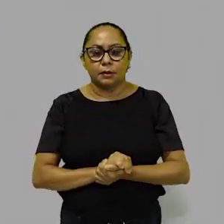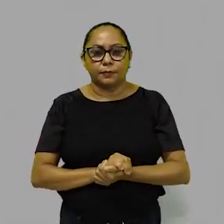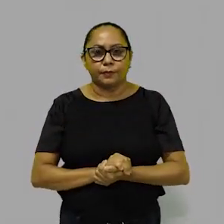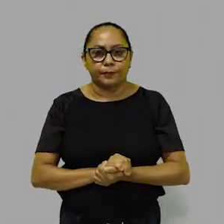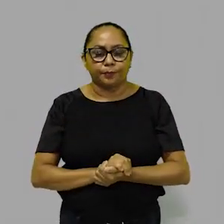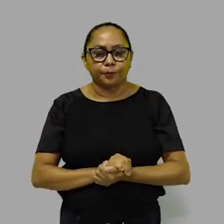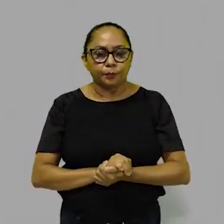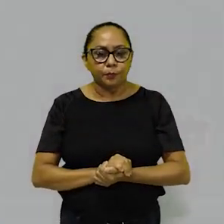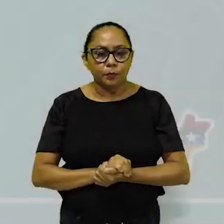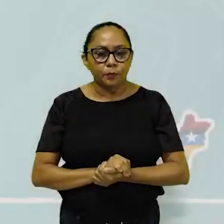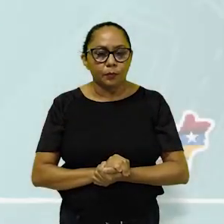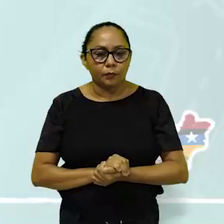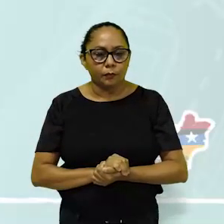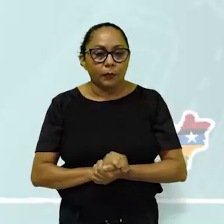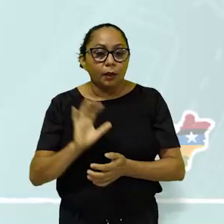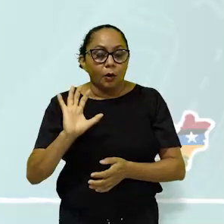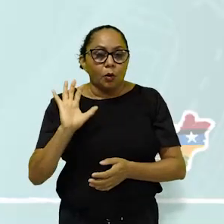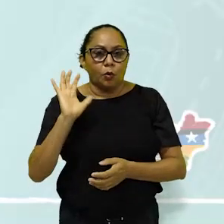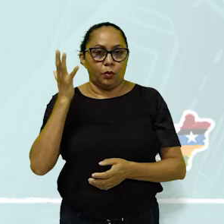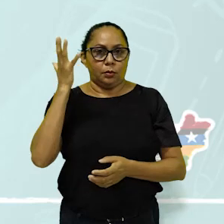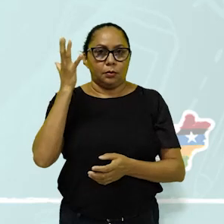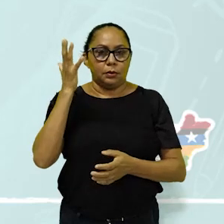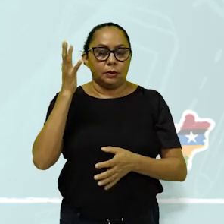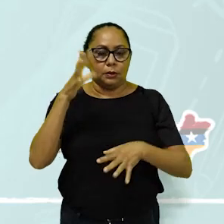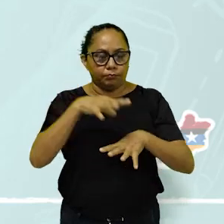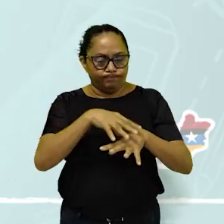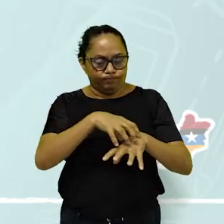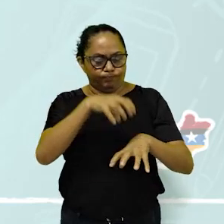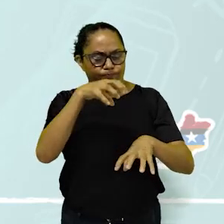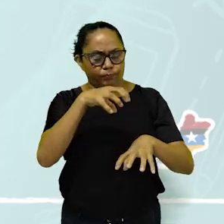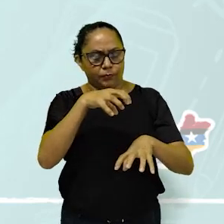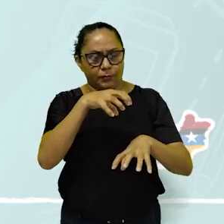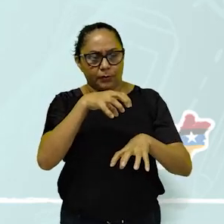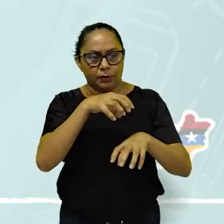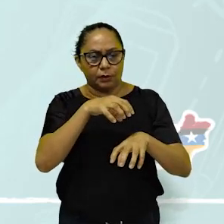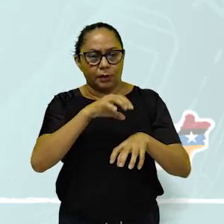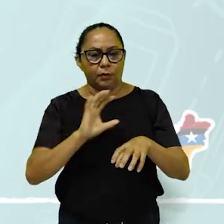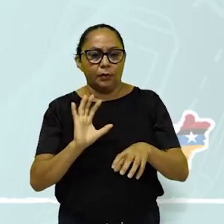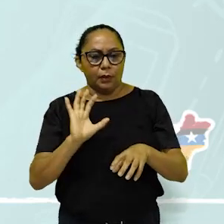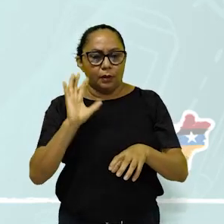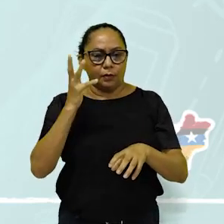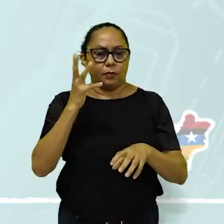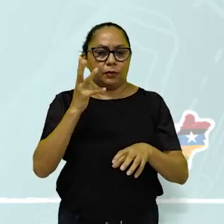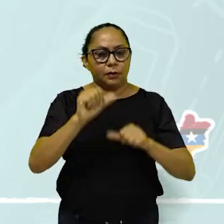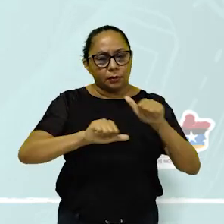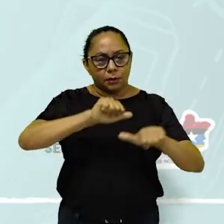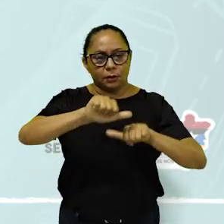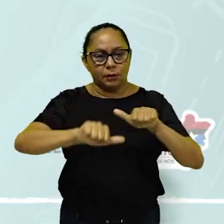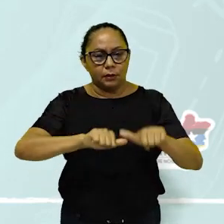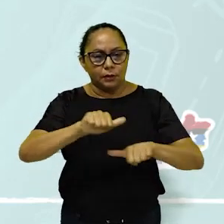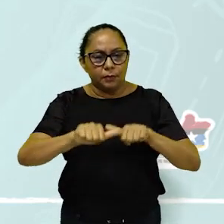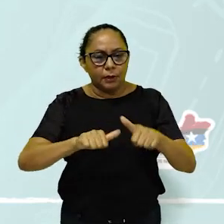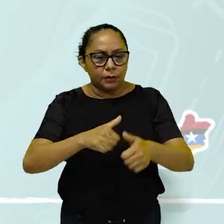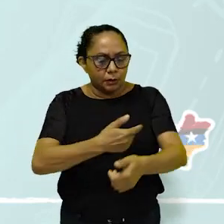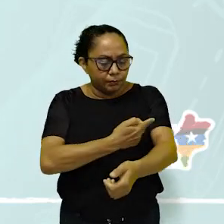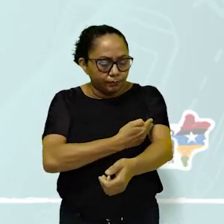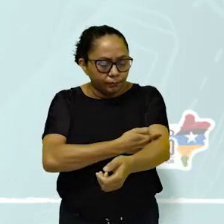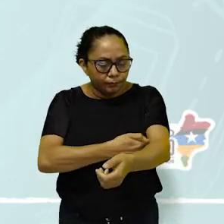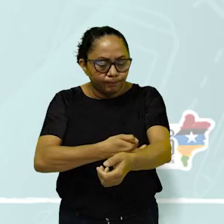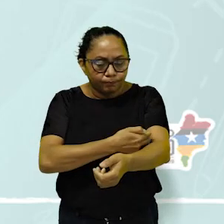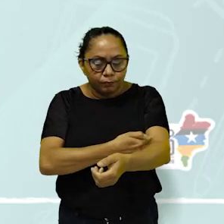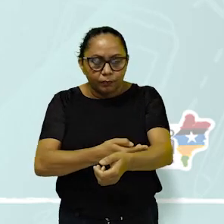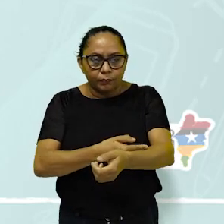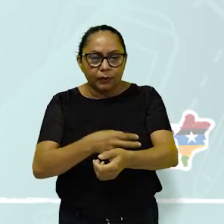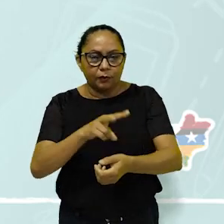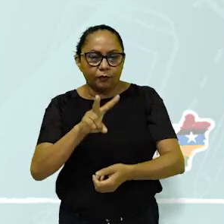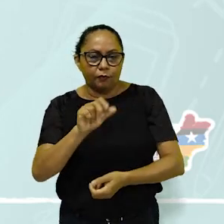pessoal. Ó. Quando acontece inflamação, ocorrem modificações vasculares locais,